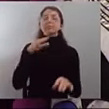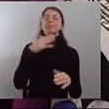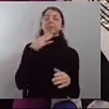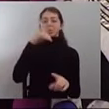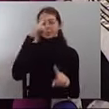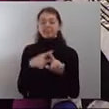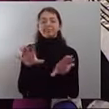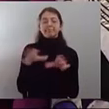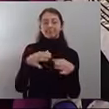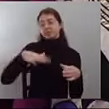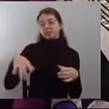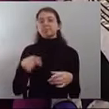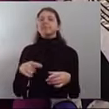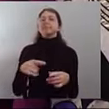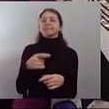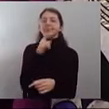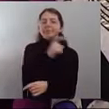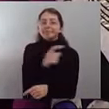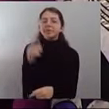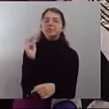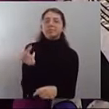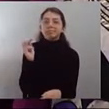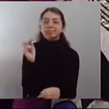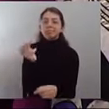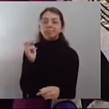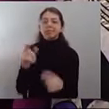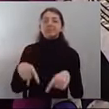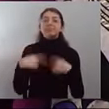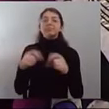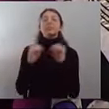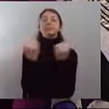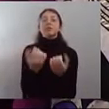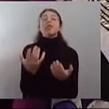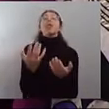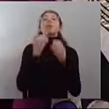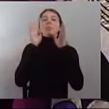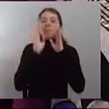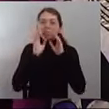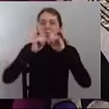décadas e que, felizmente, uns tempos depois, toda a sociedade começou a prestar atenção.